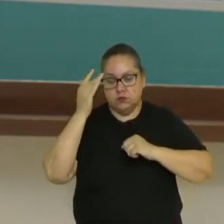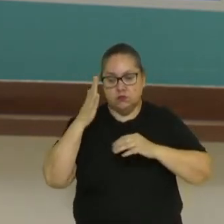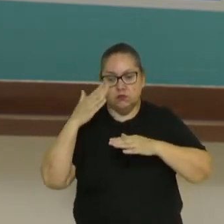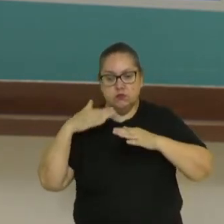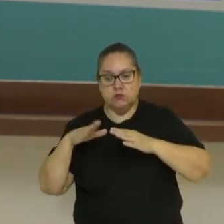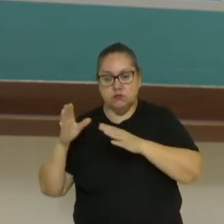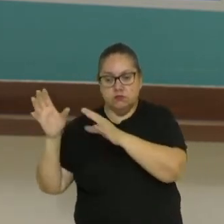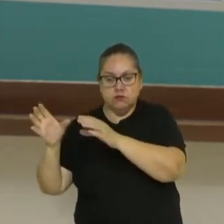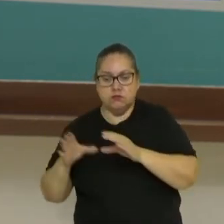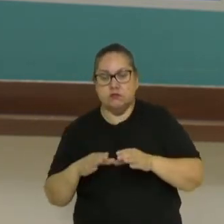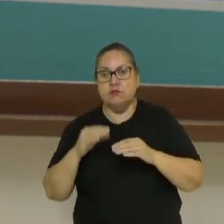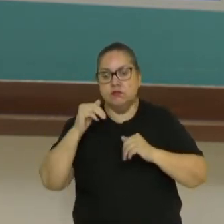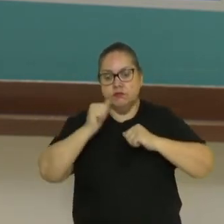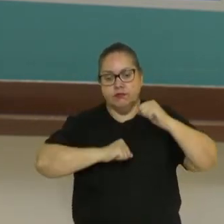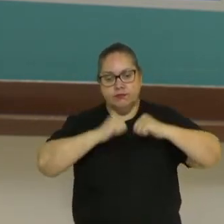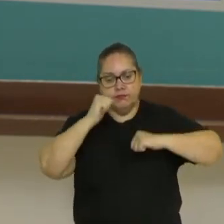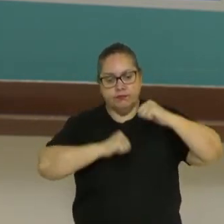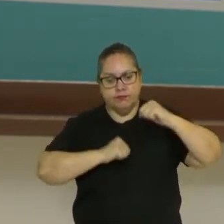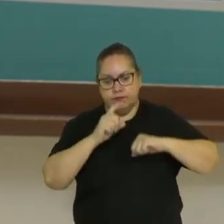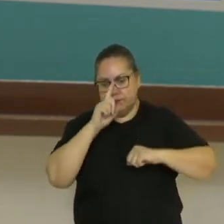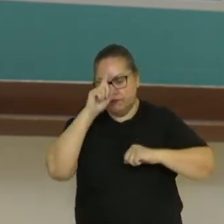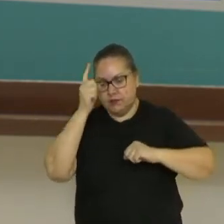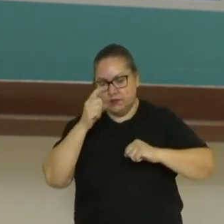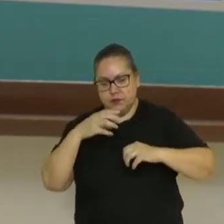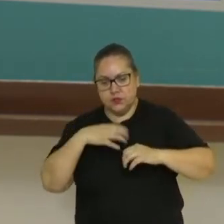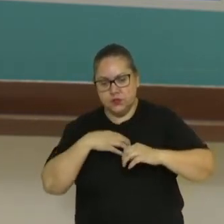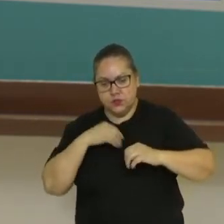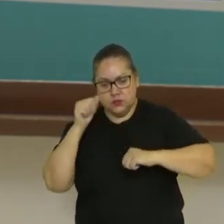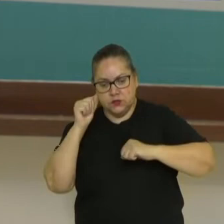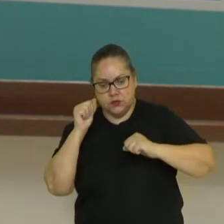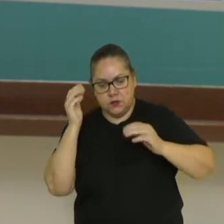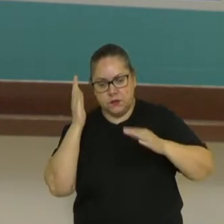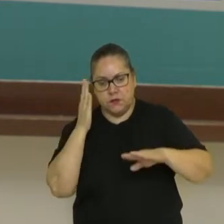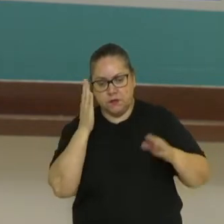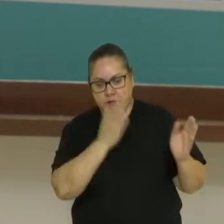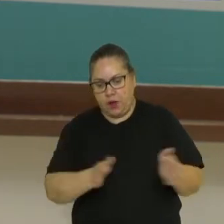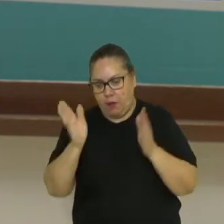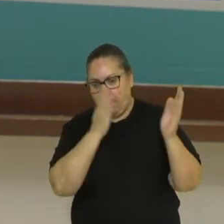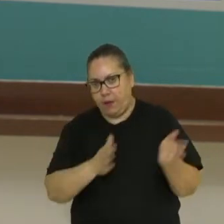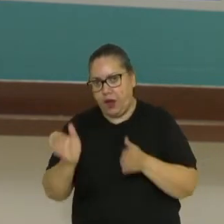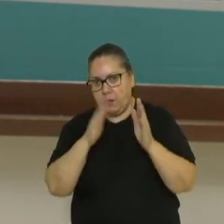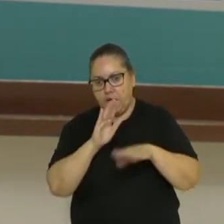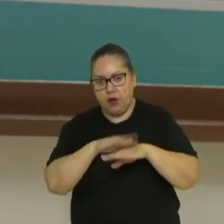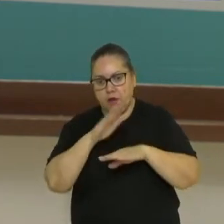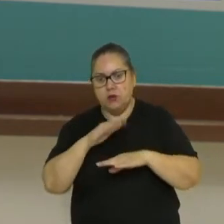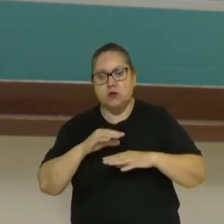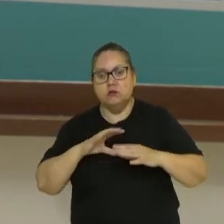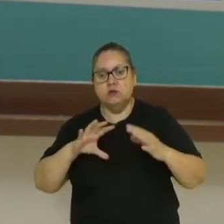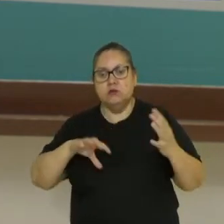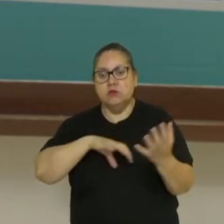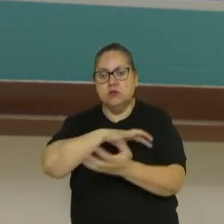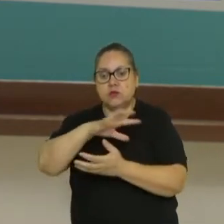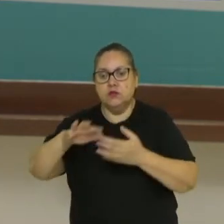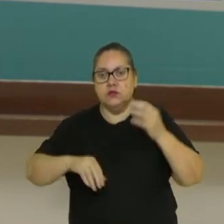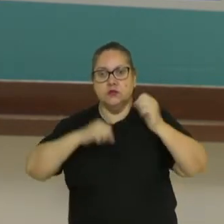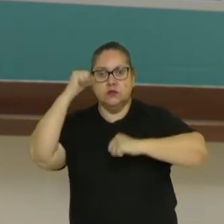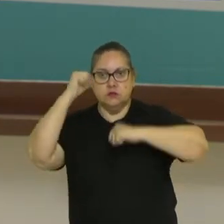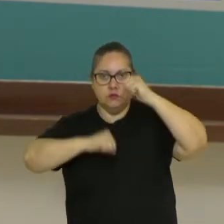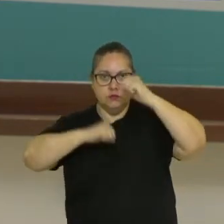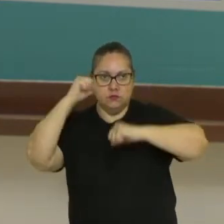colocar máquinas, inventar formas de produzir mais, e é aí que começa a Revolução Industrial.